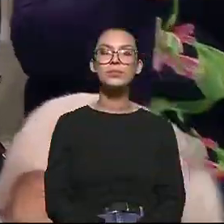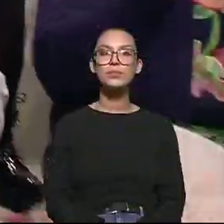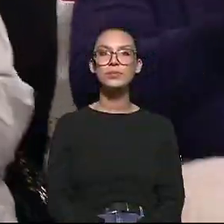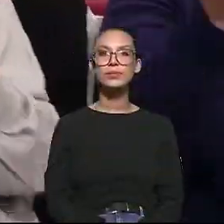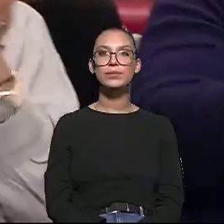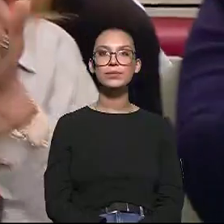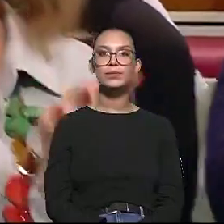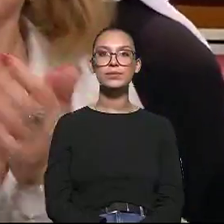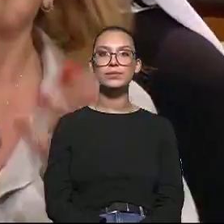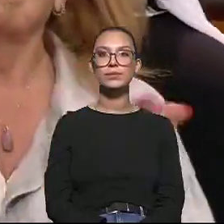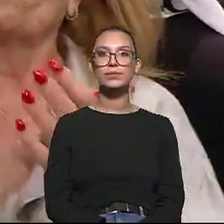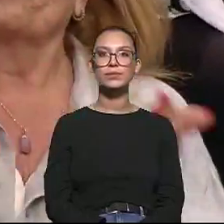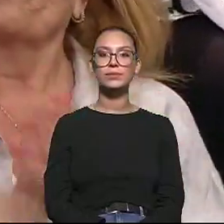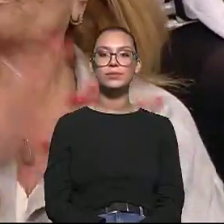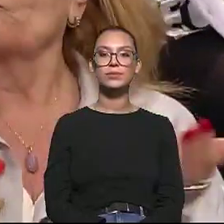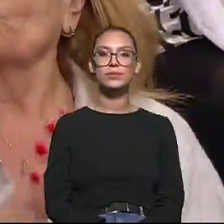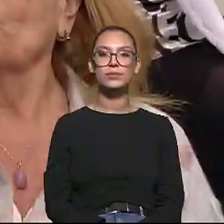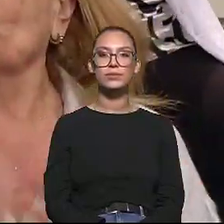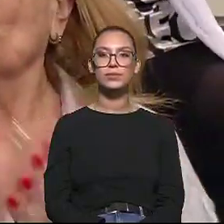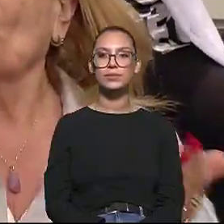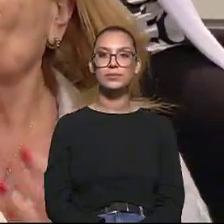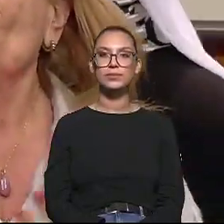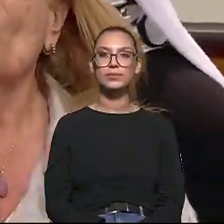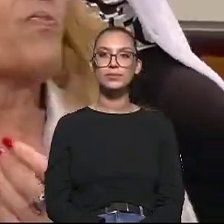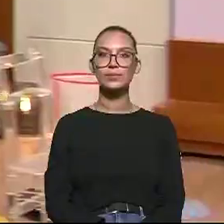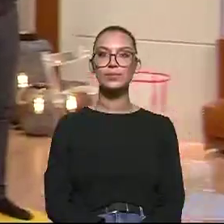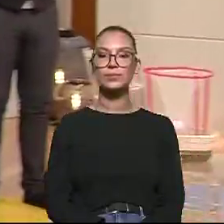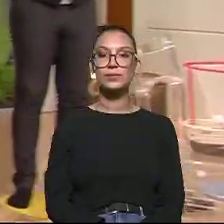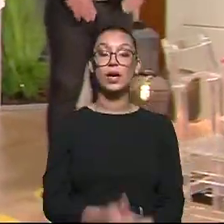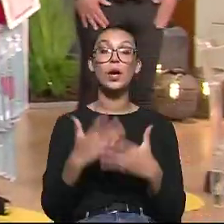Ora bem, e agora?